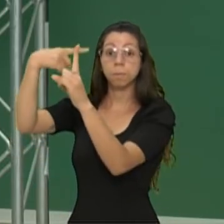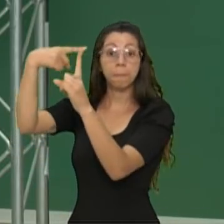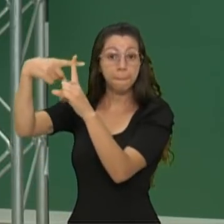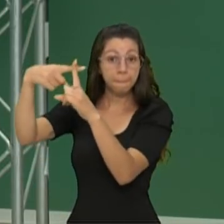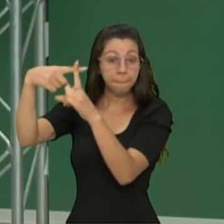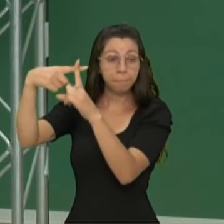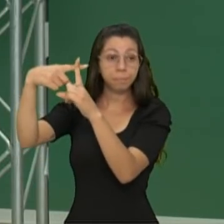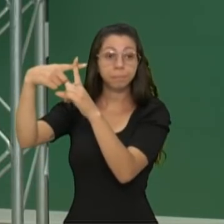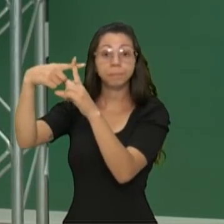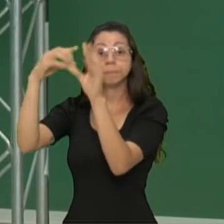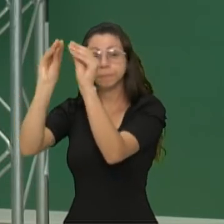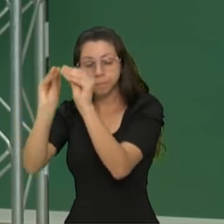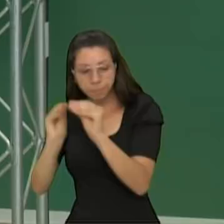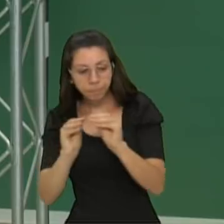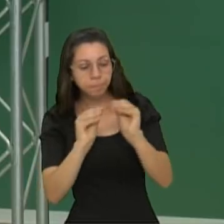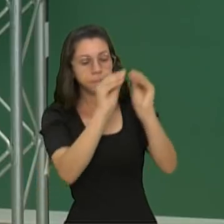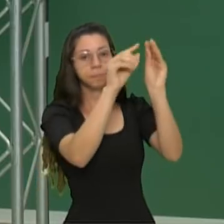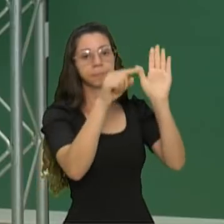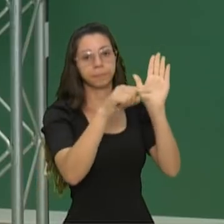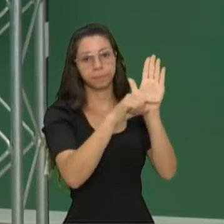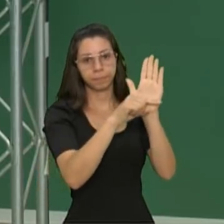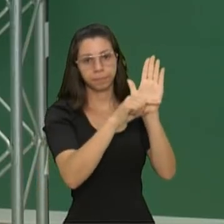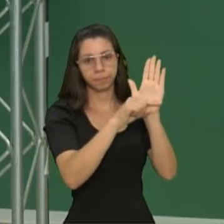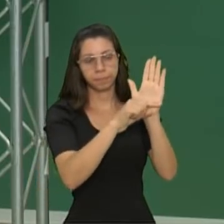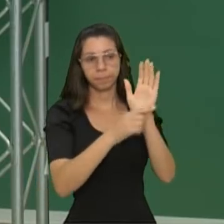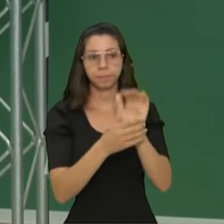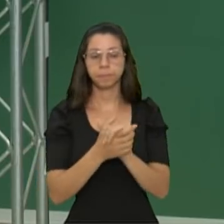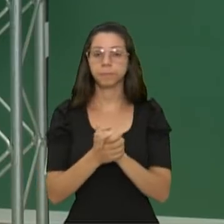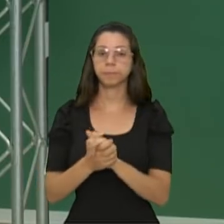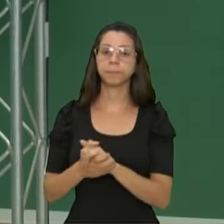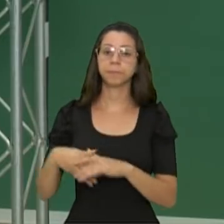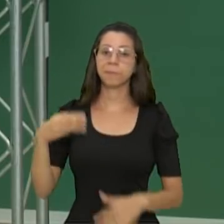lado, ele passa subtraindo para cá. E o